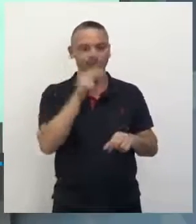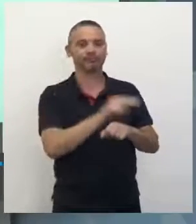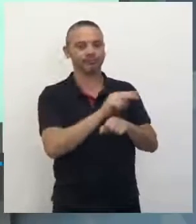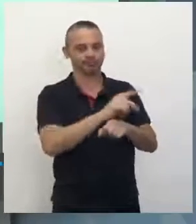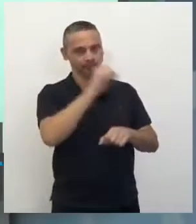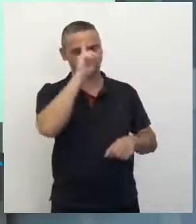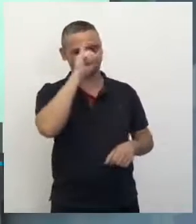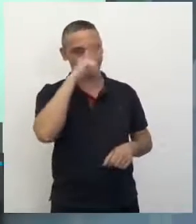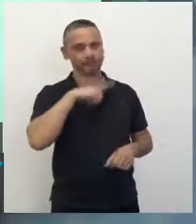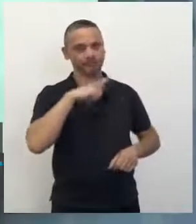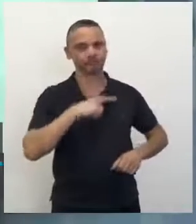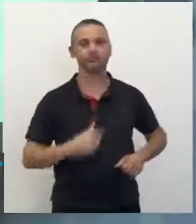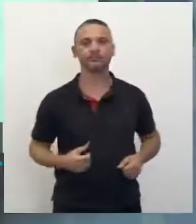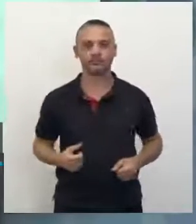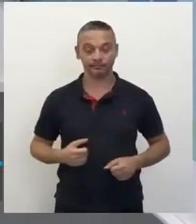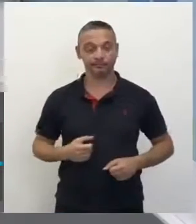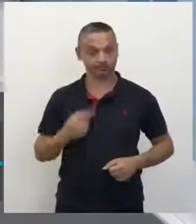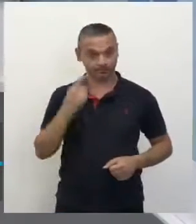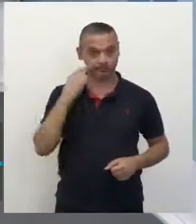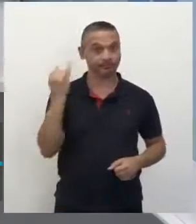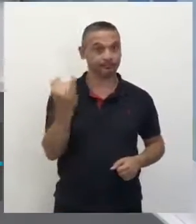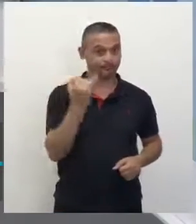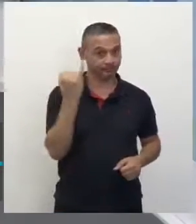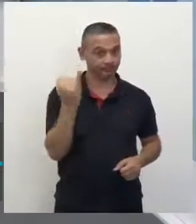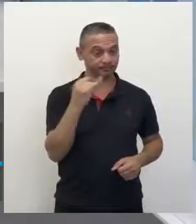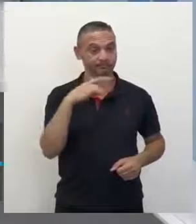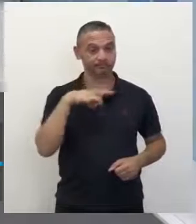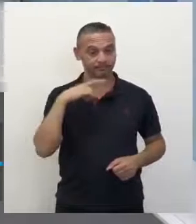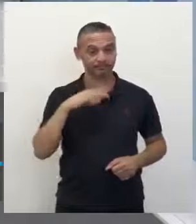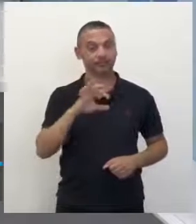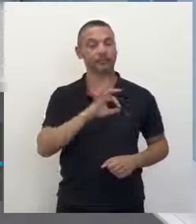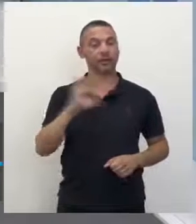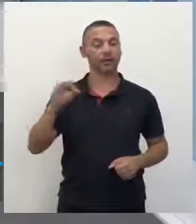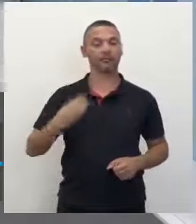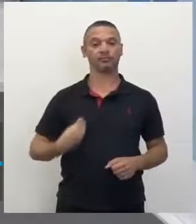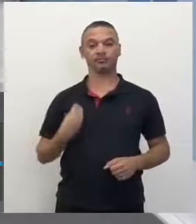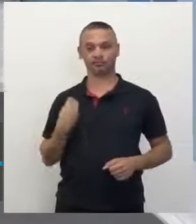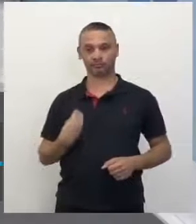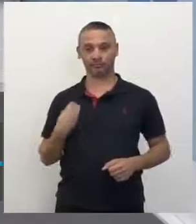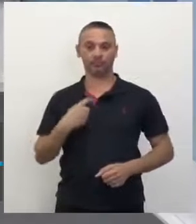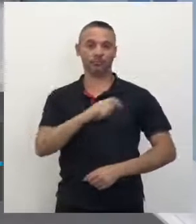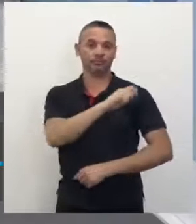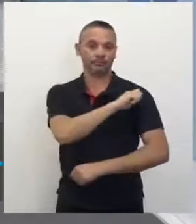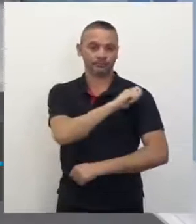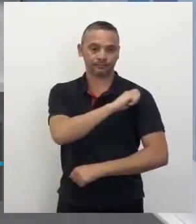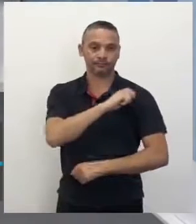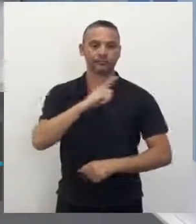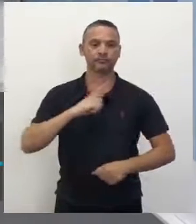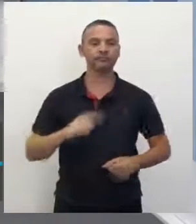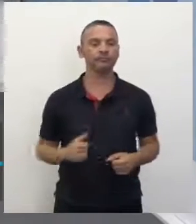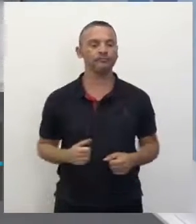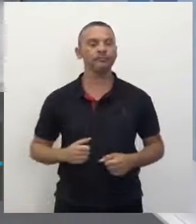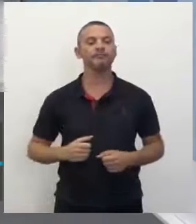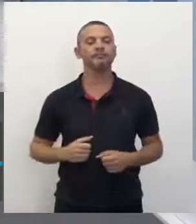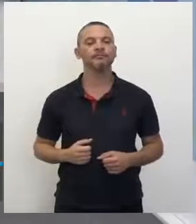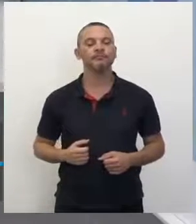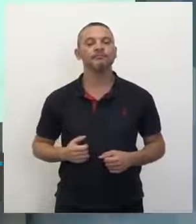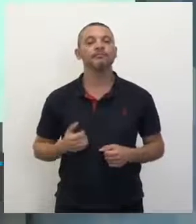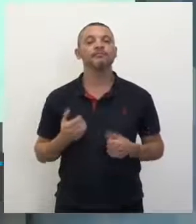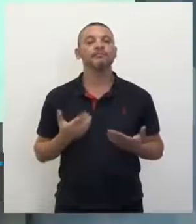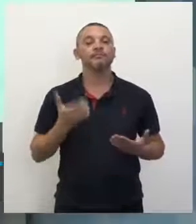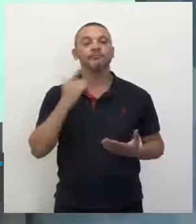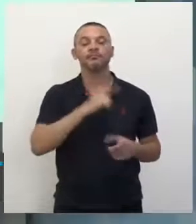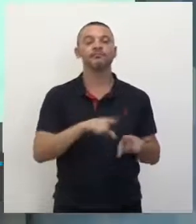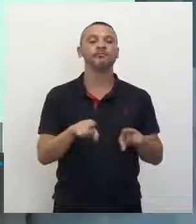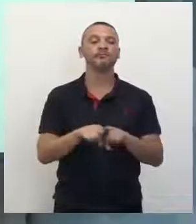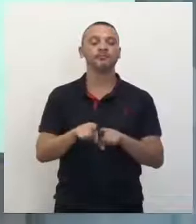tá? Muito bem, bem lembrado aí pelo... Excelente aqui a participação dos alunos e tal. Perfeito, maravilhoso. Gente, então olha